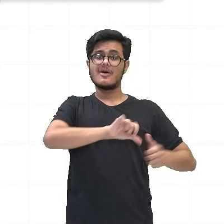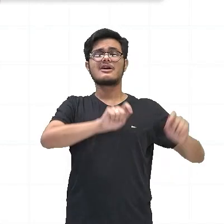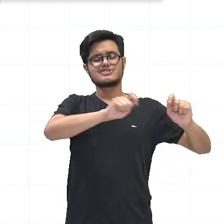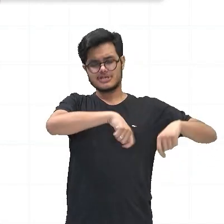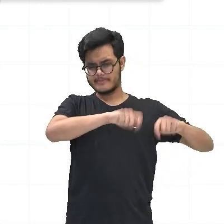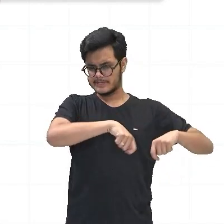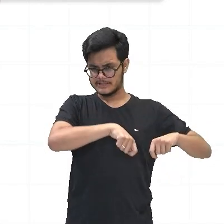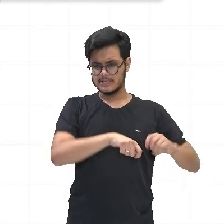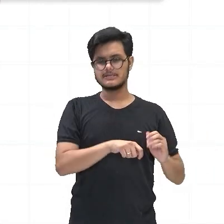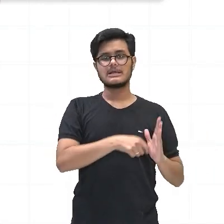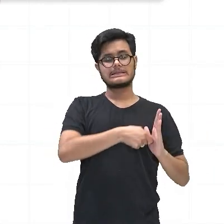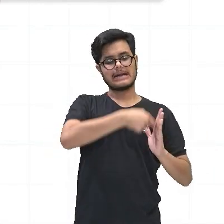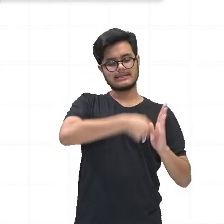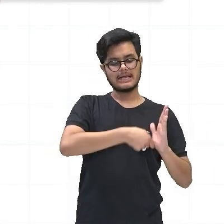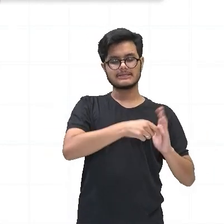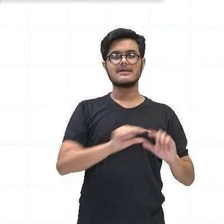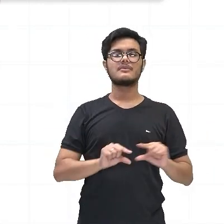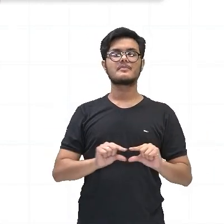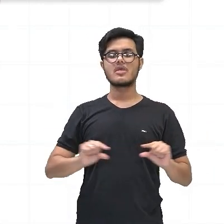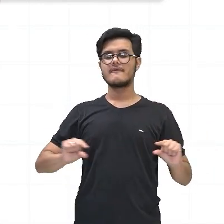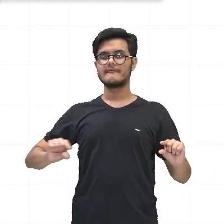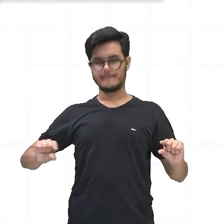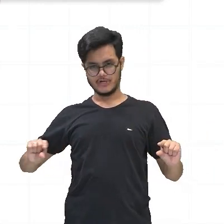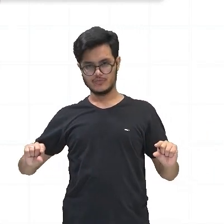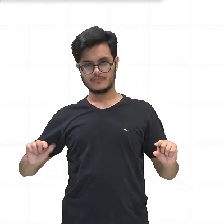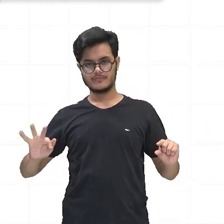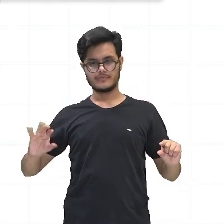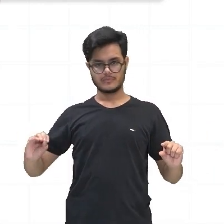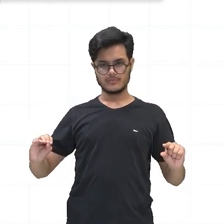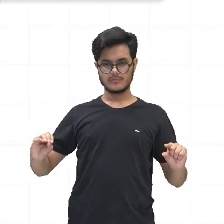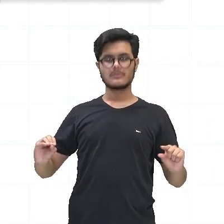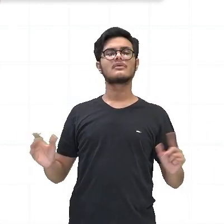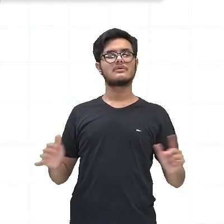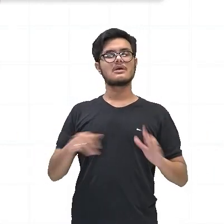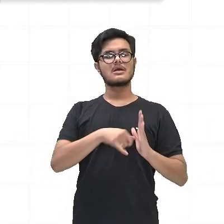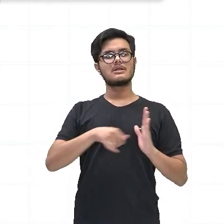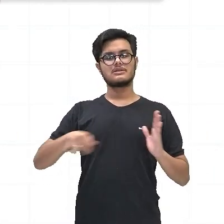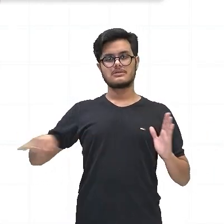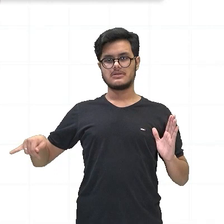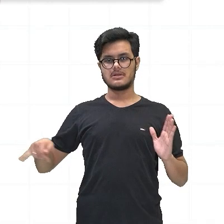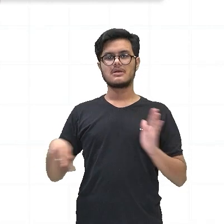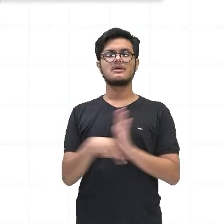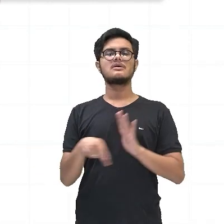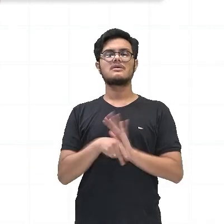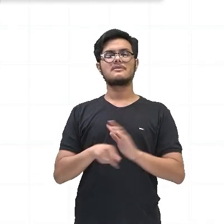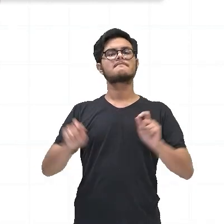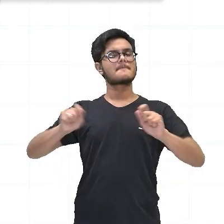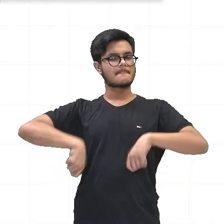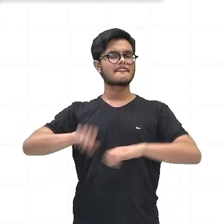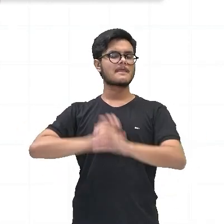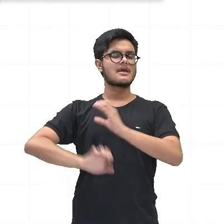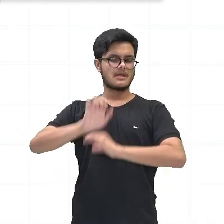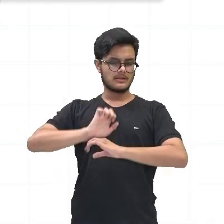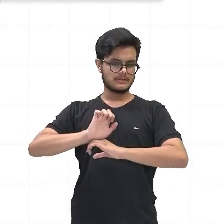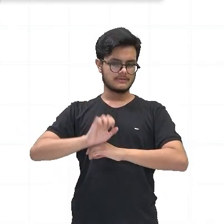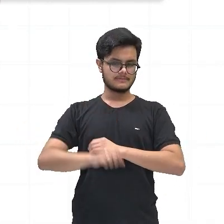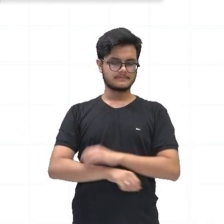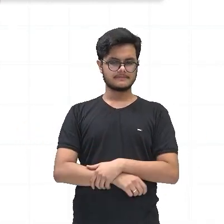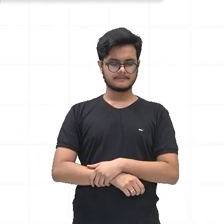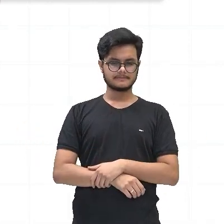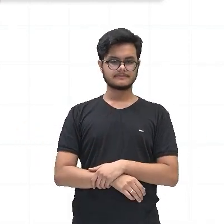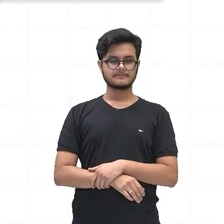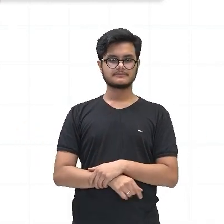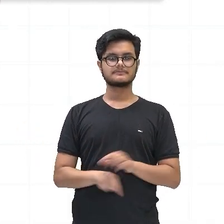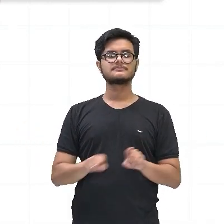esse material são os fios condutores que levam a eletricidade, né, através aí desse circuito. E a gente